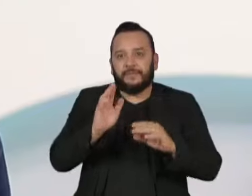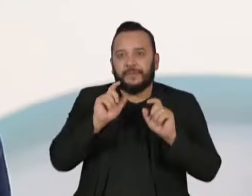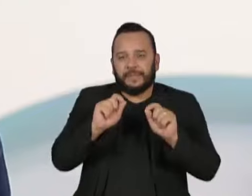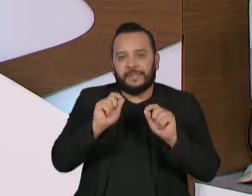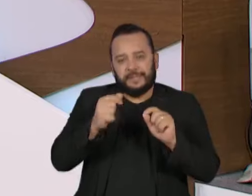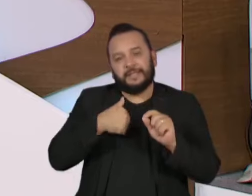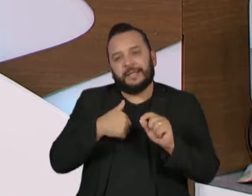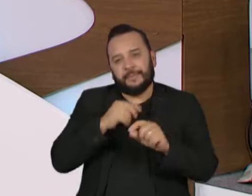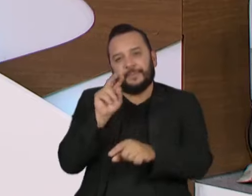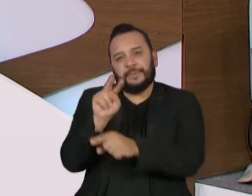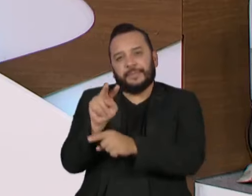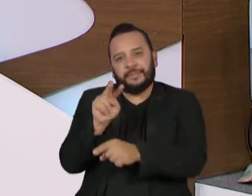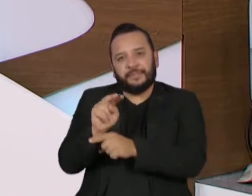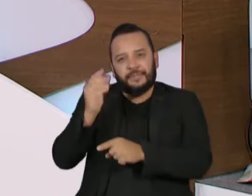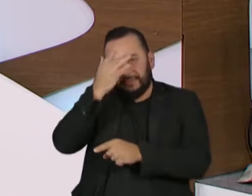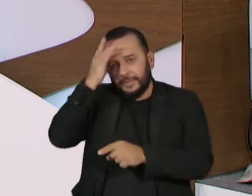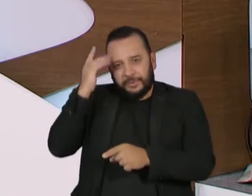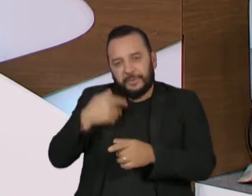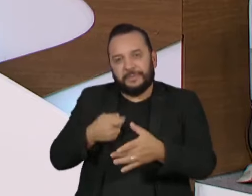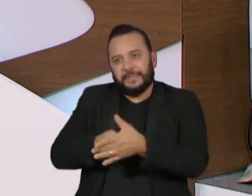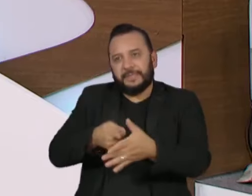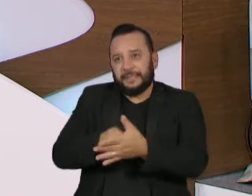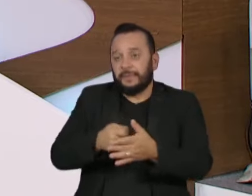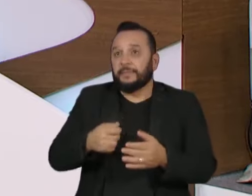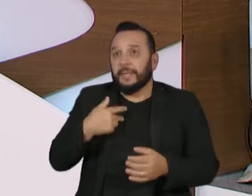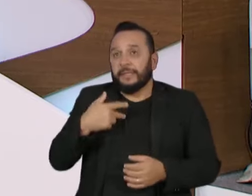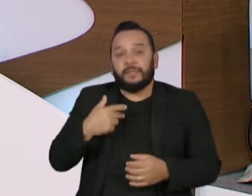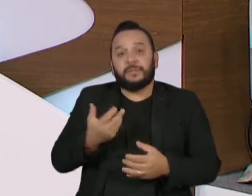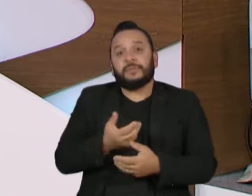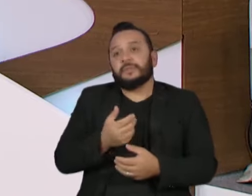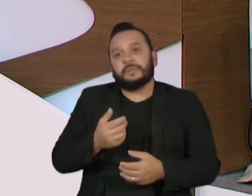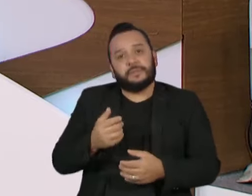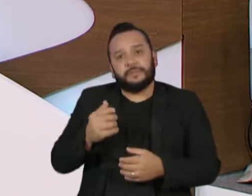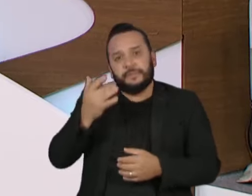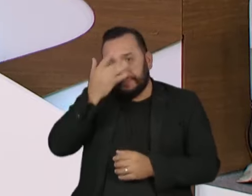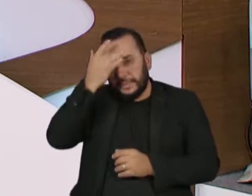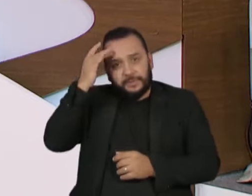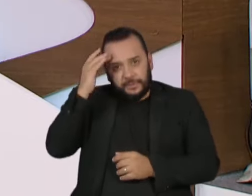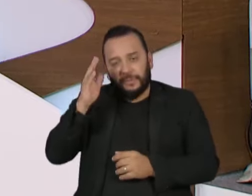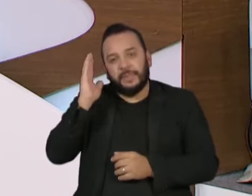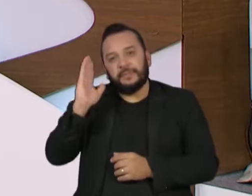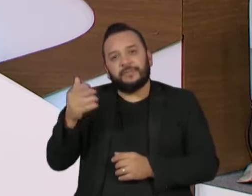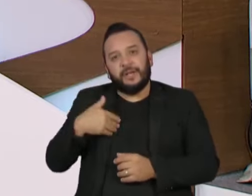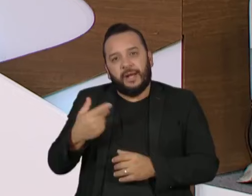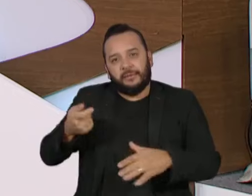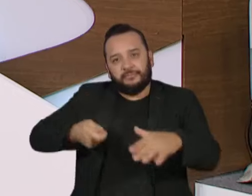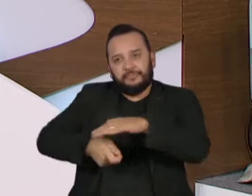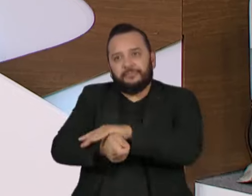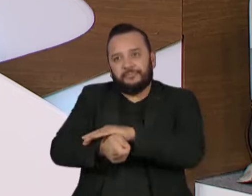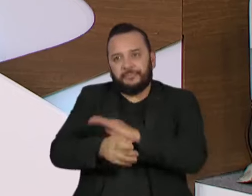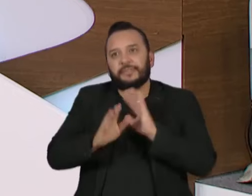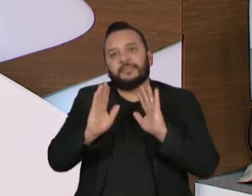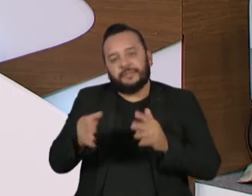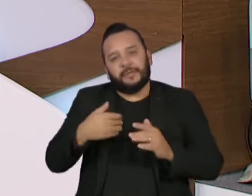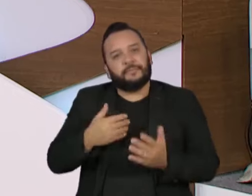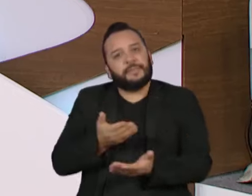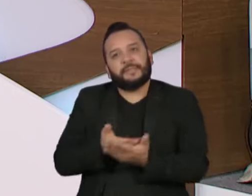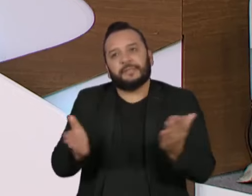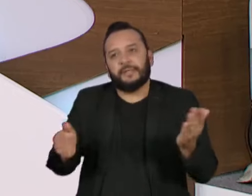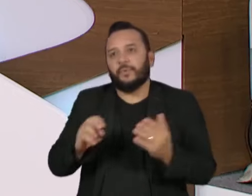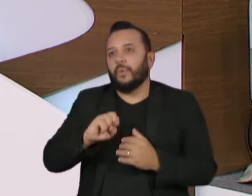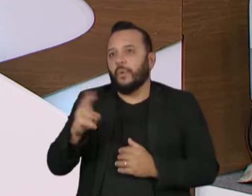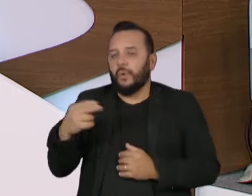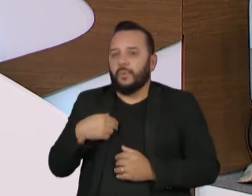em que momento isso foi se arrefecendo essa Gama de anunciantes ela diminuiu ela emagreceu o programa perdeu anunciantes ou a